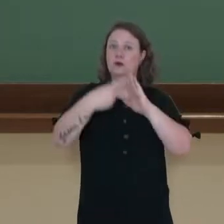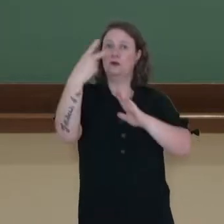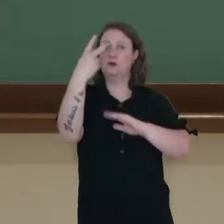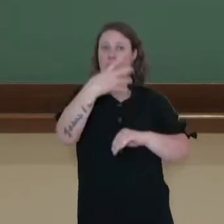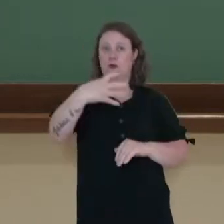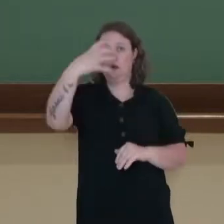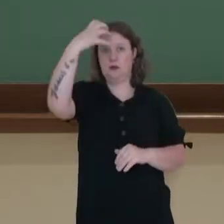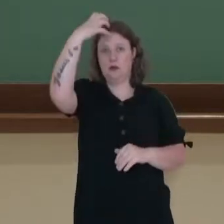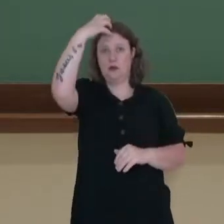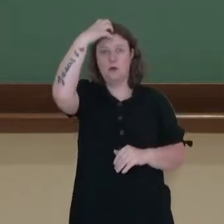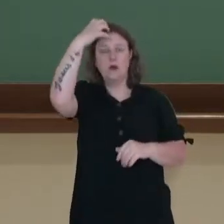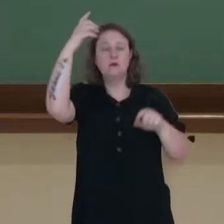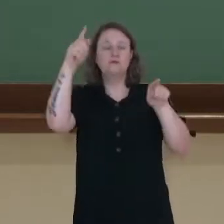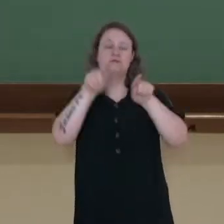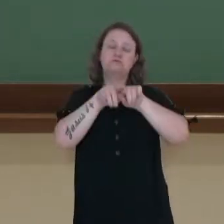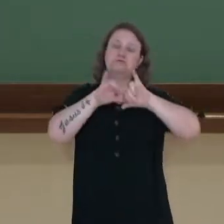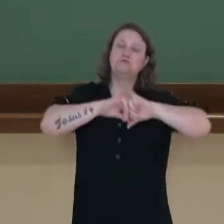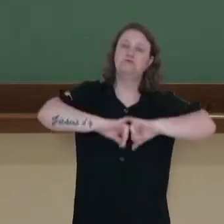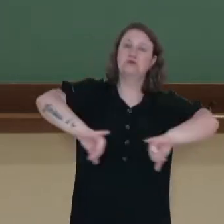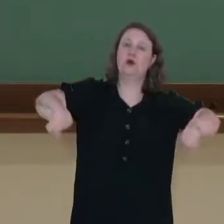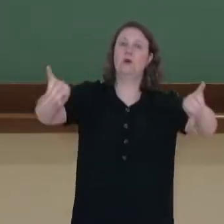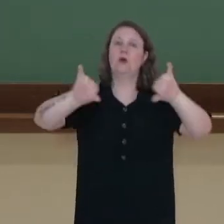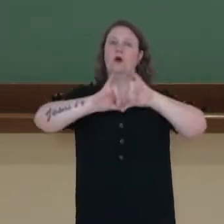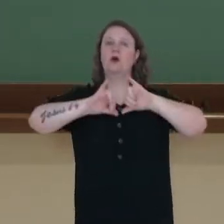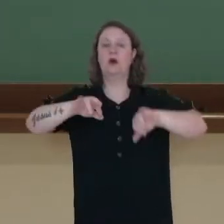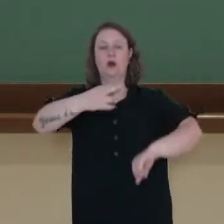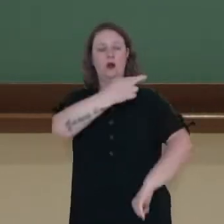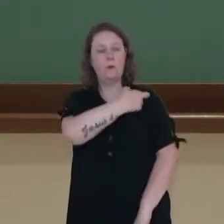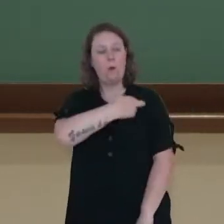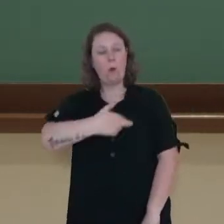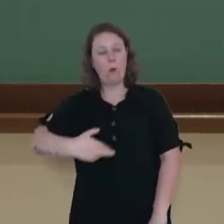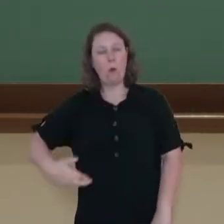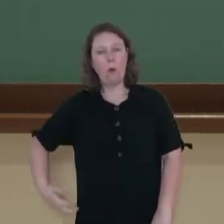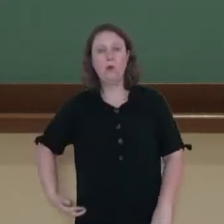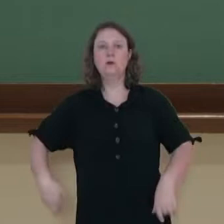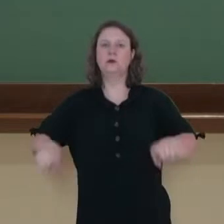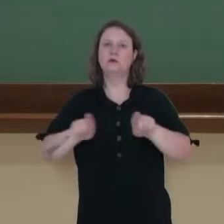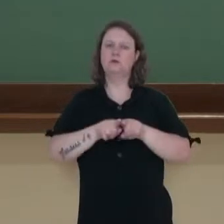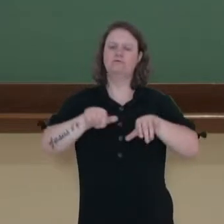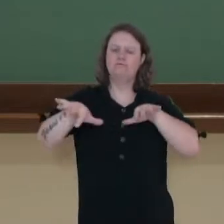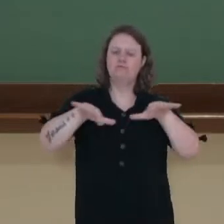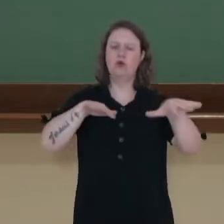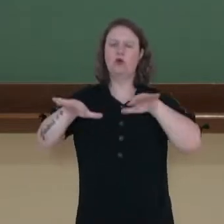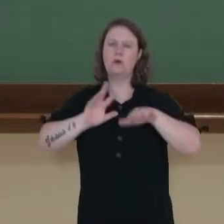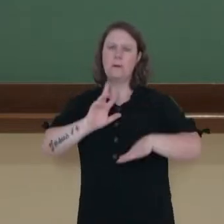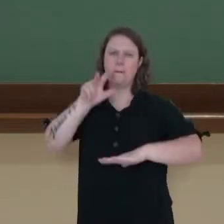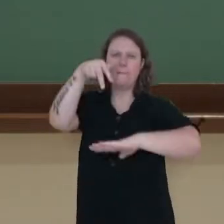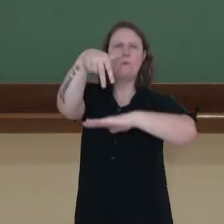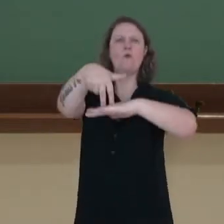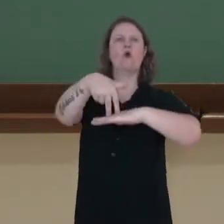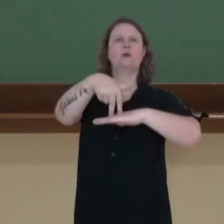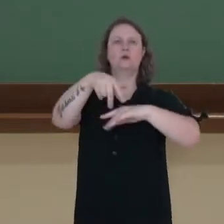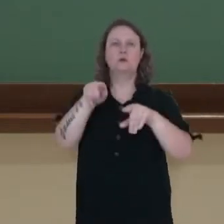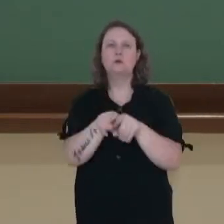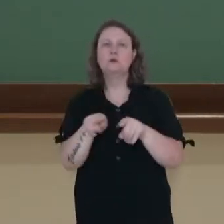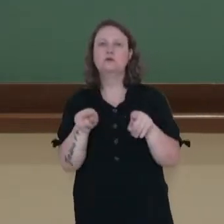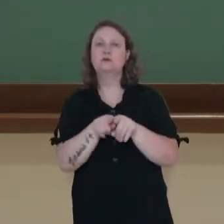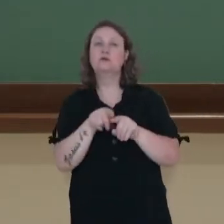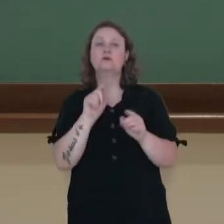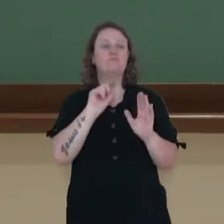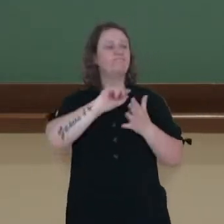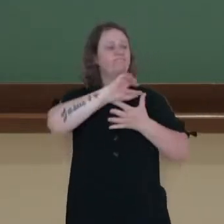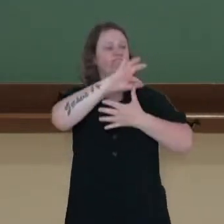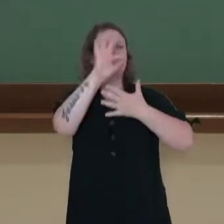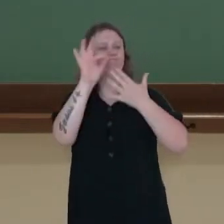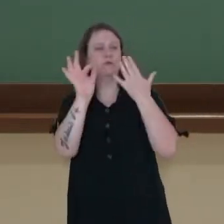reinado, a proclamação da República, movimento positivista, né? Tanta coisa acontecendo aí